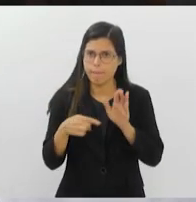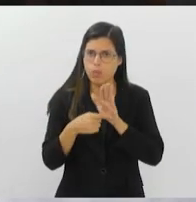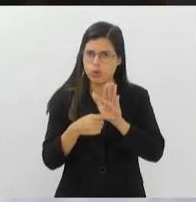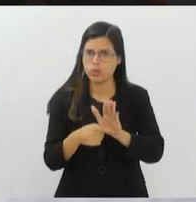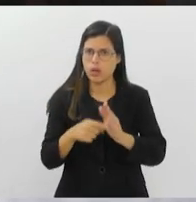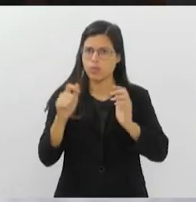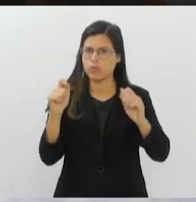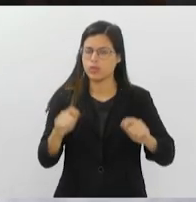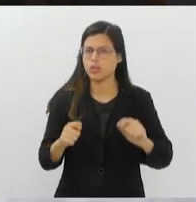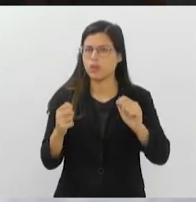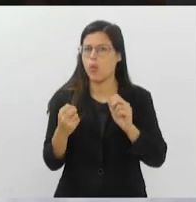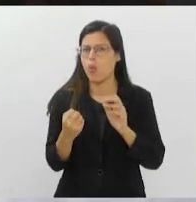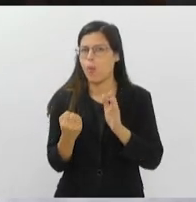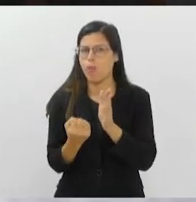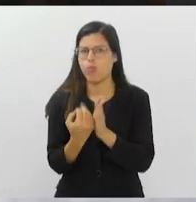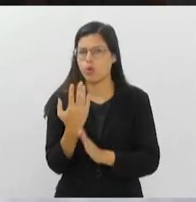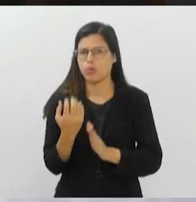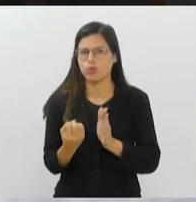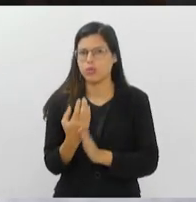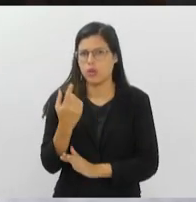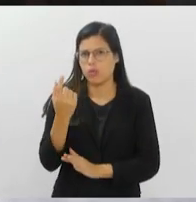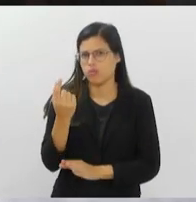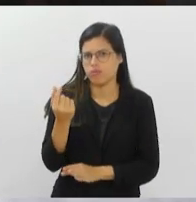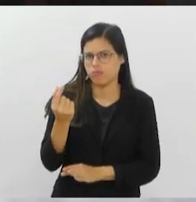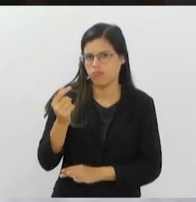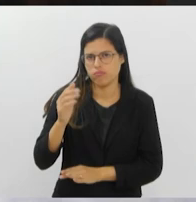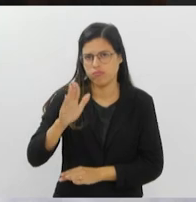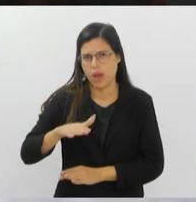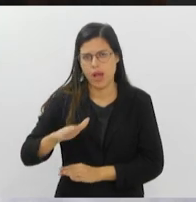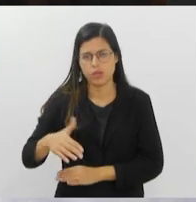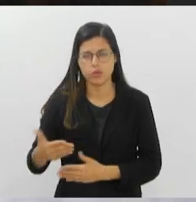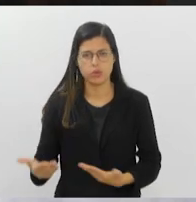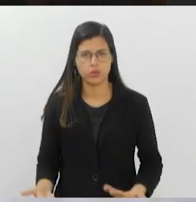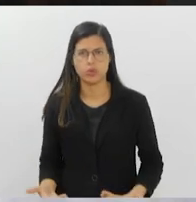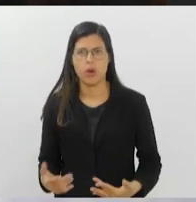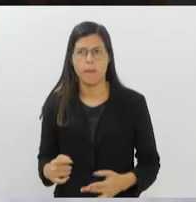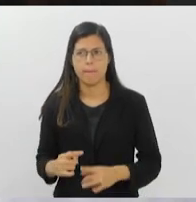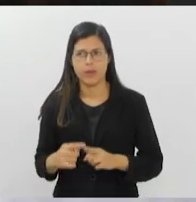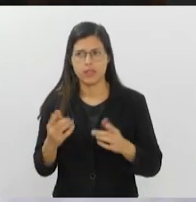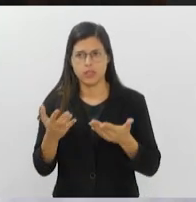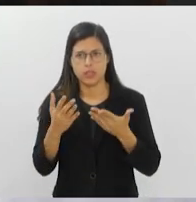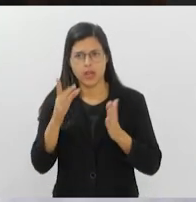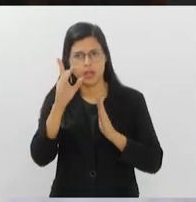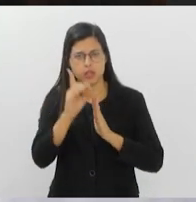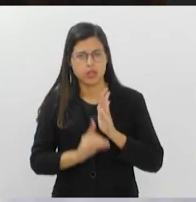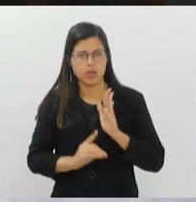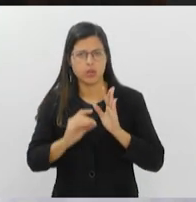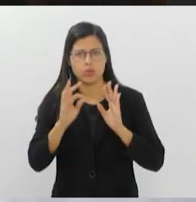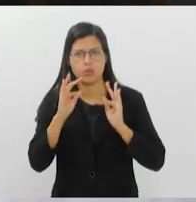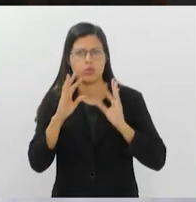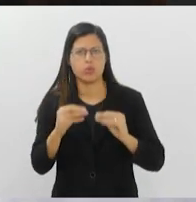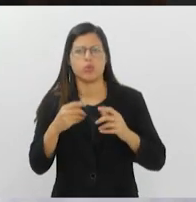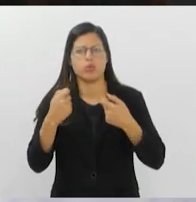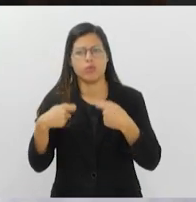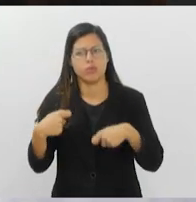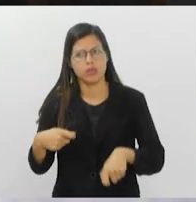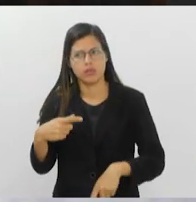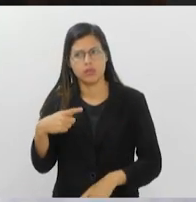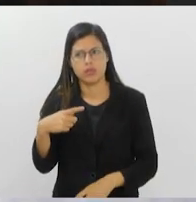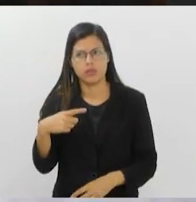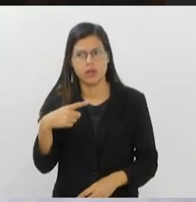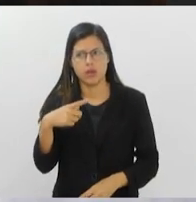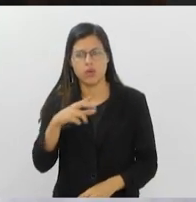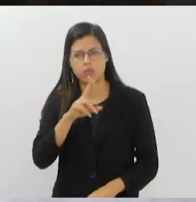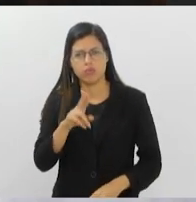uma produção mais em conta, mas a gente quer que seja direito de todo mundo que precisa, que tem o uso ao